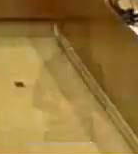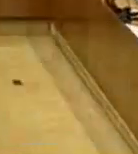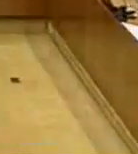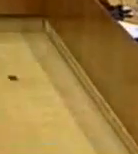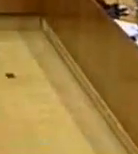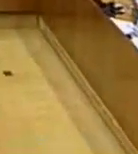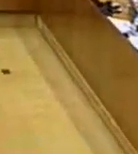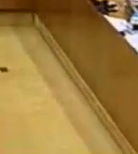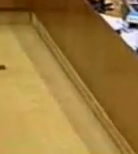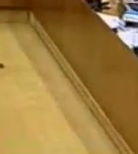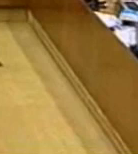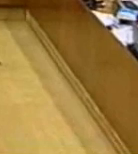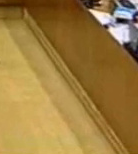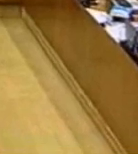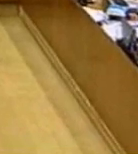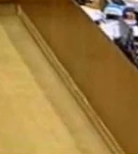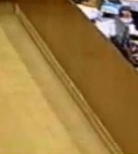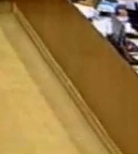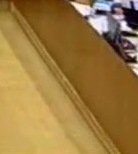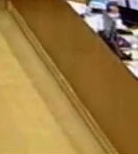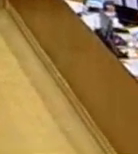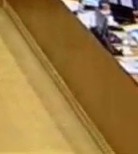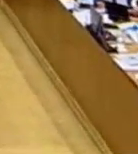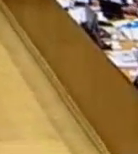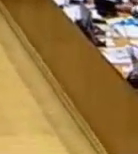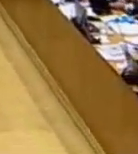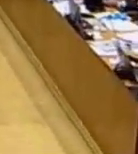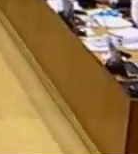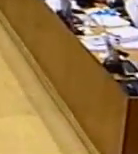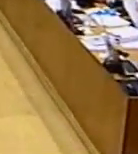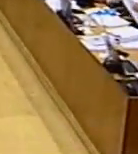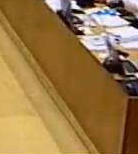aqui.